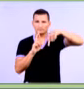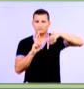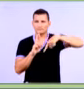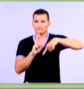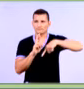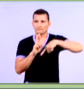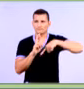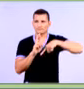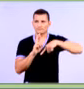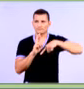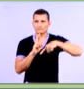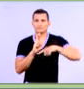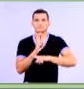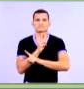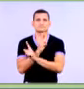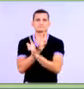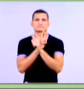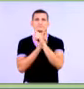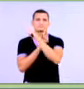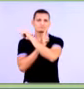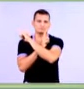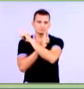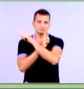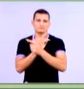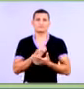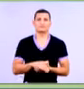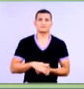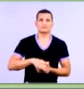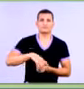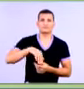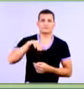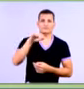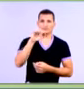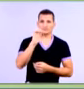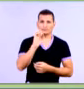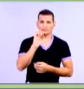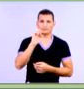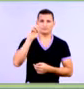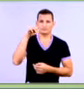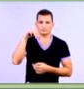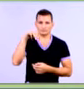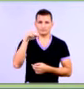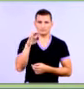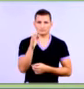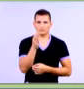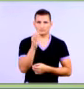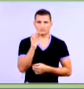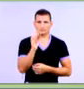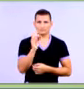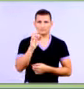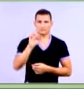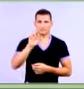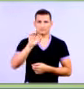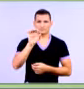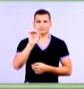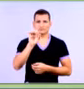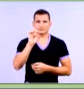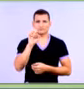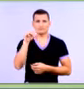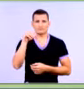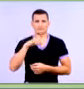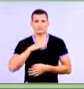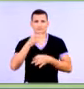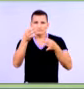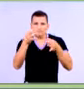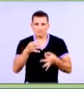E finalmente eu saio da árvore. Em ordem, você vai ver que você vai percorrer e ela vai ficar ordenada alfabeticamente.